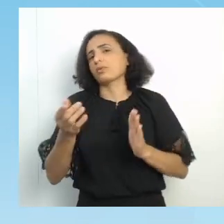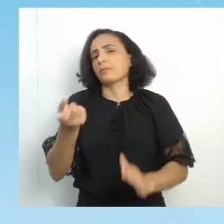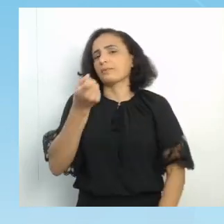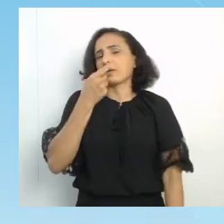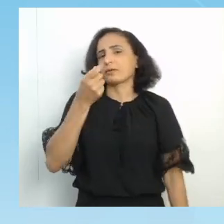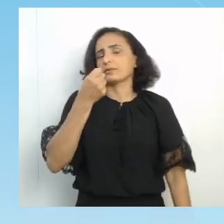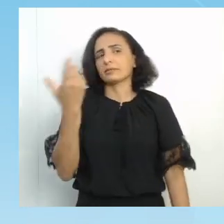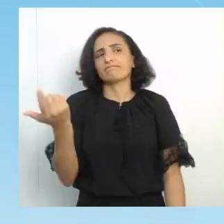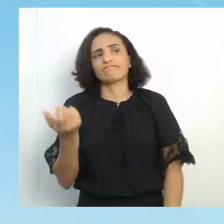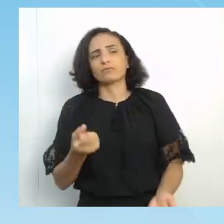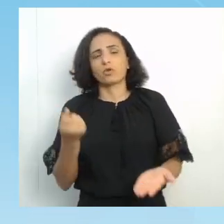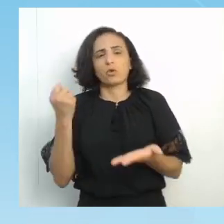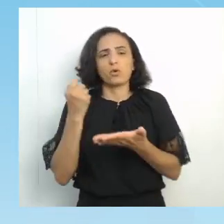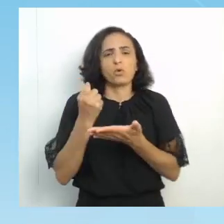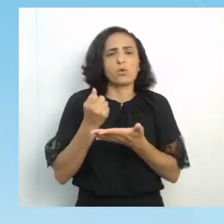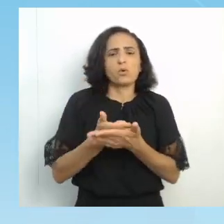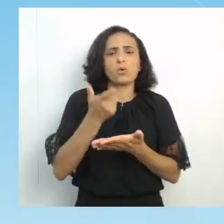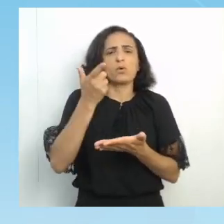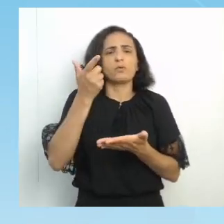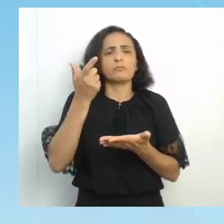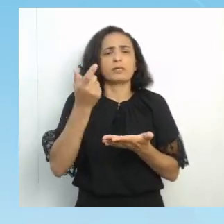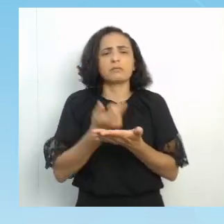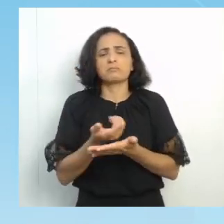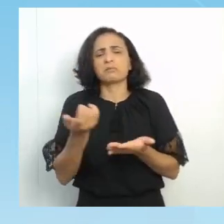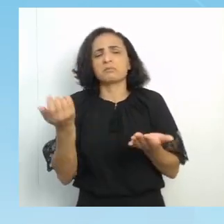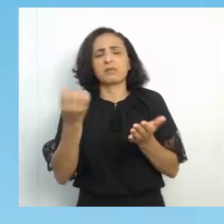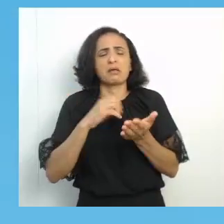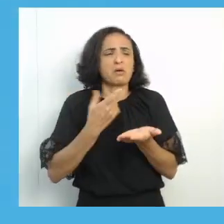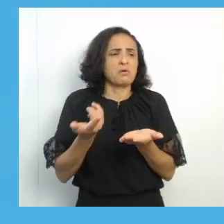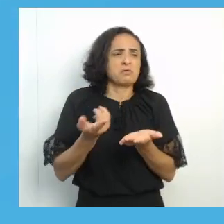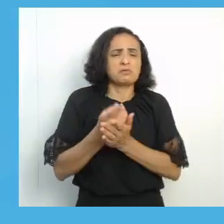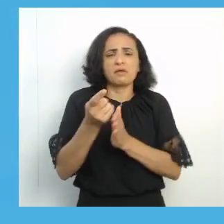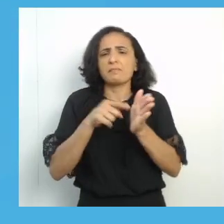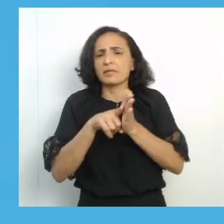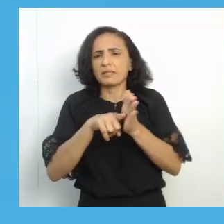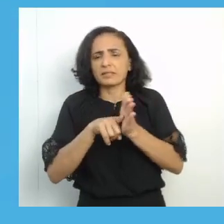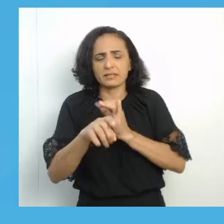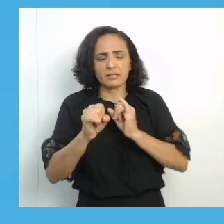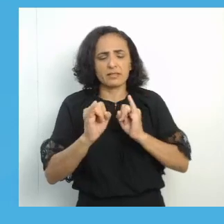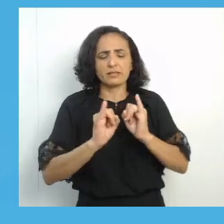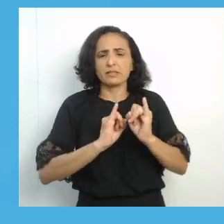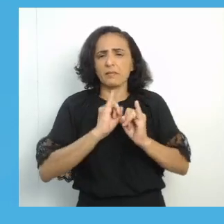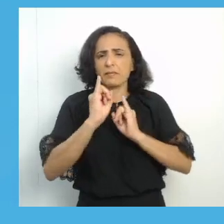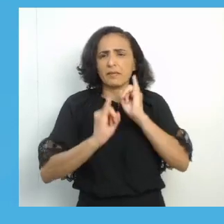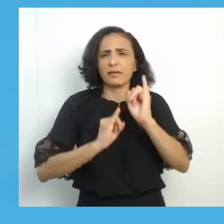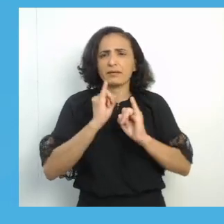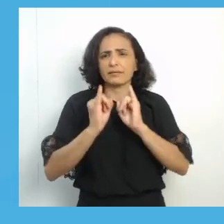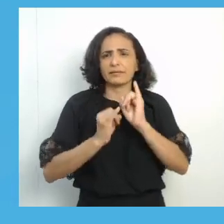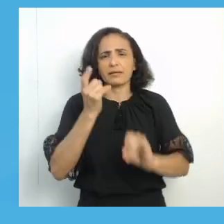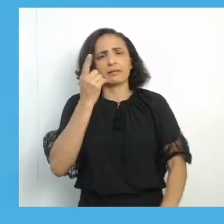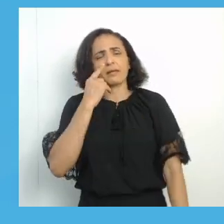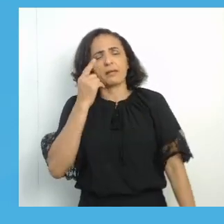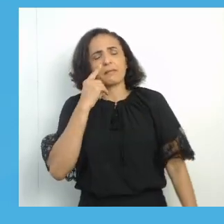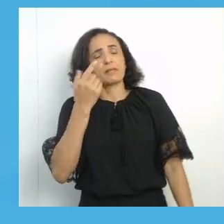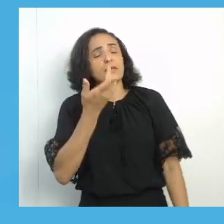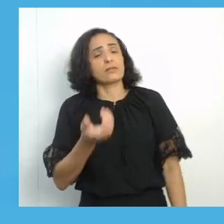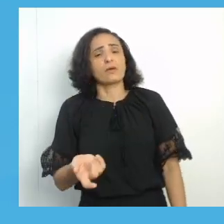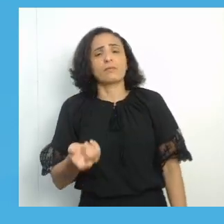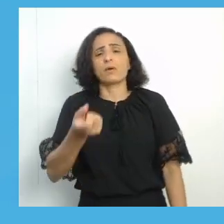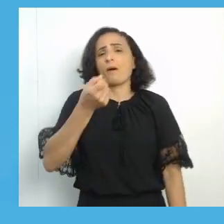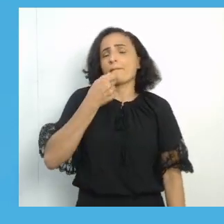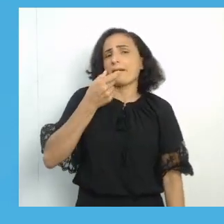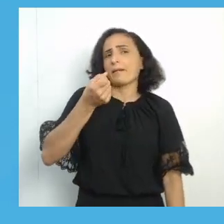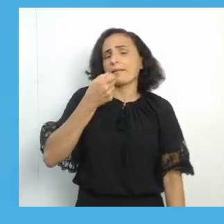adquire a informação através da internet, através de um coleguinha, através da família, através da